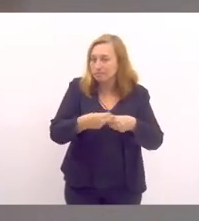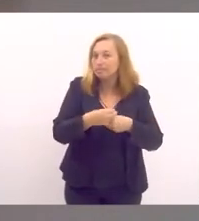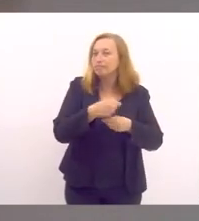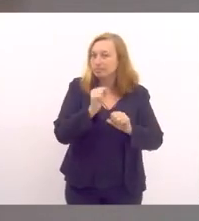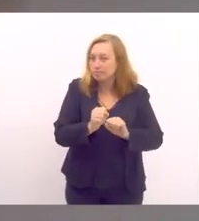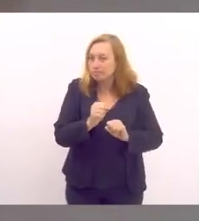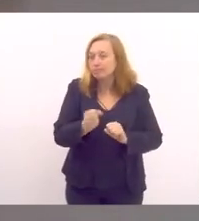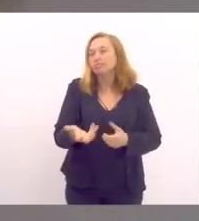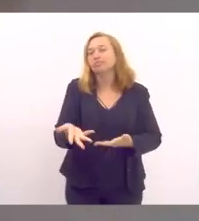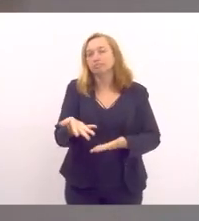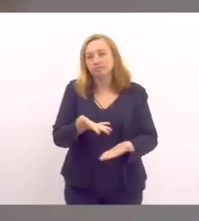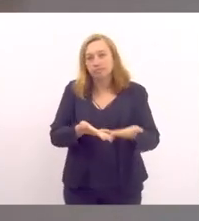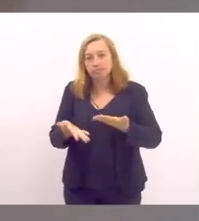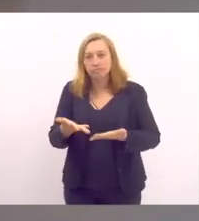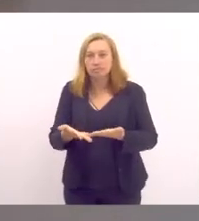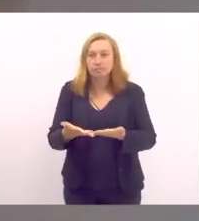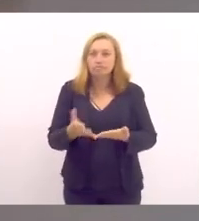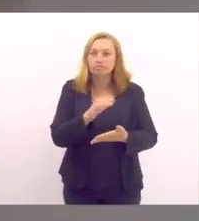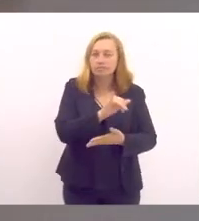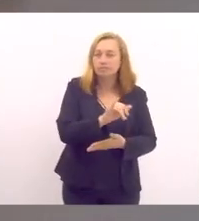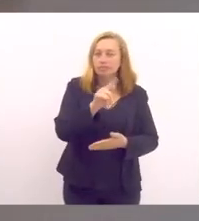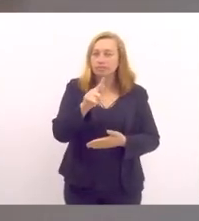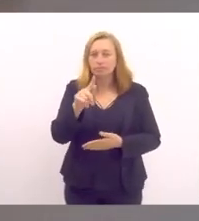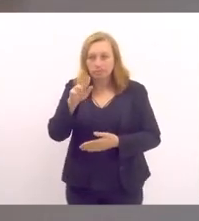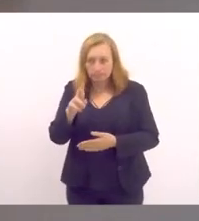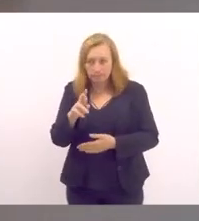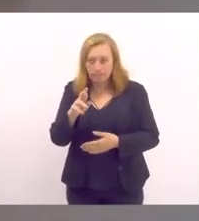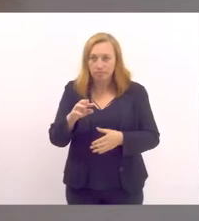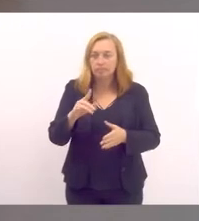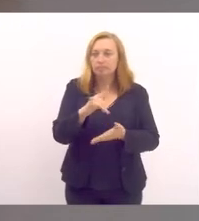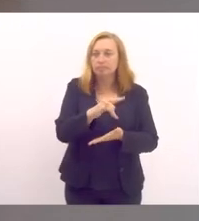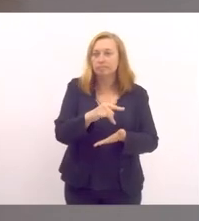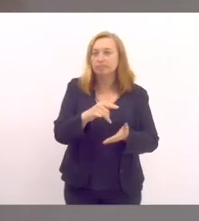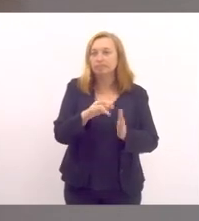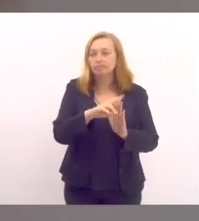aportar nas IGRs de acordo com o regimento interno de cada região.